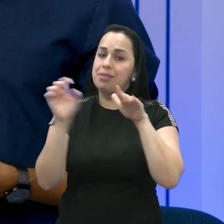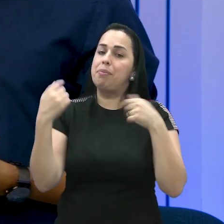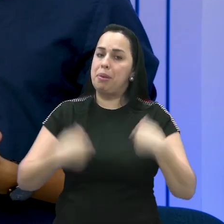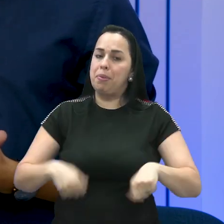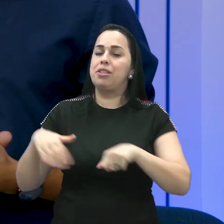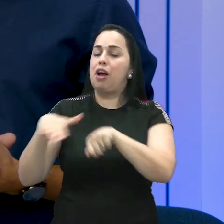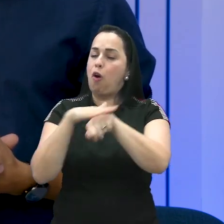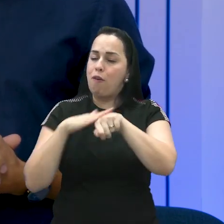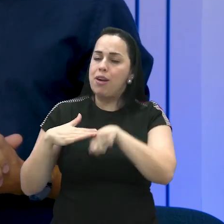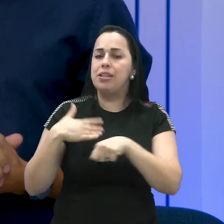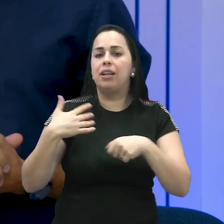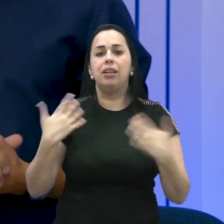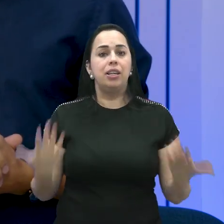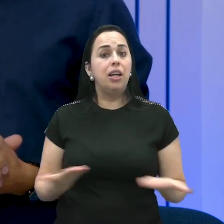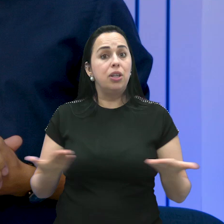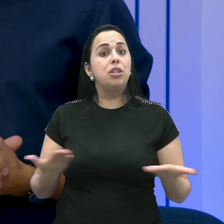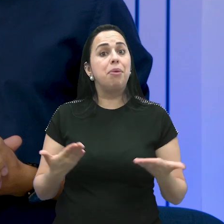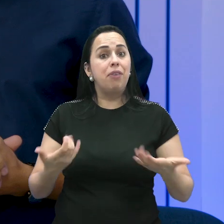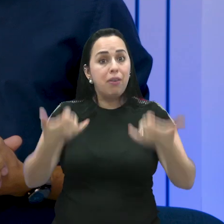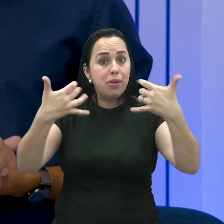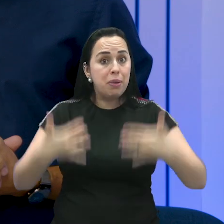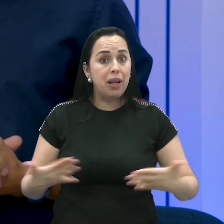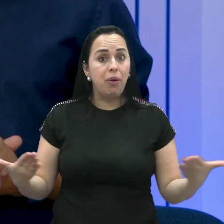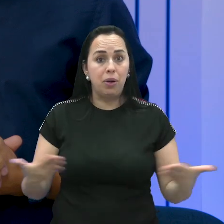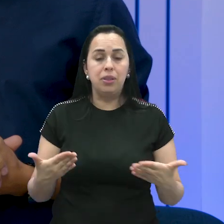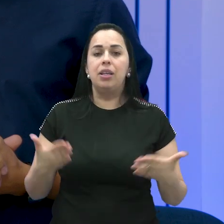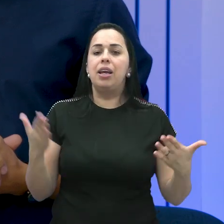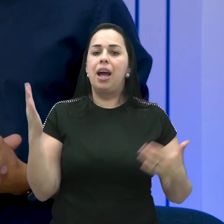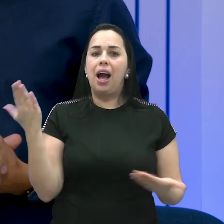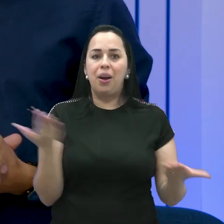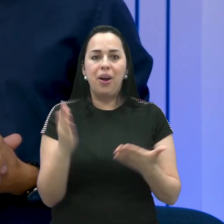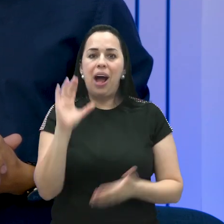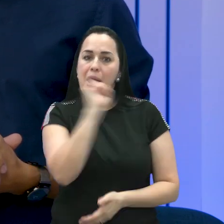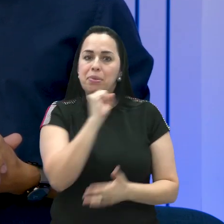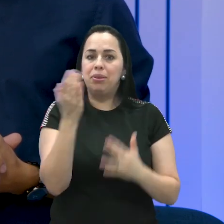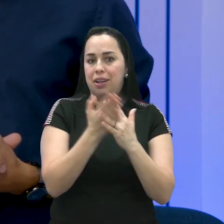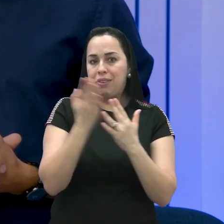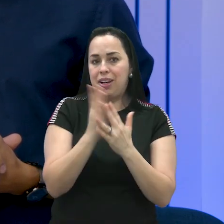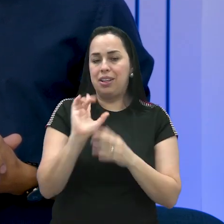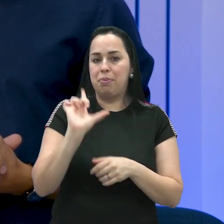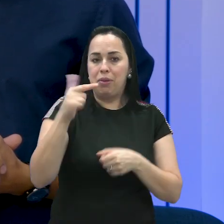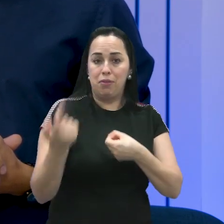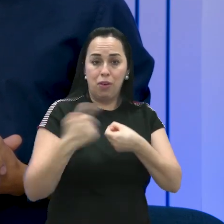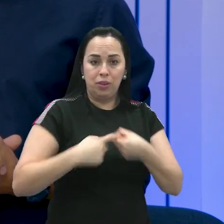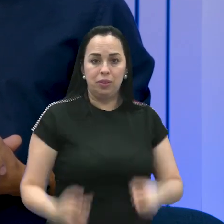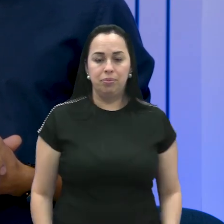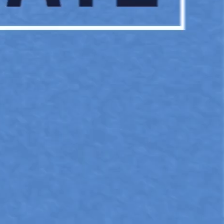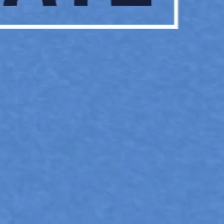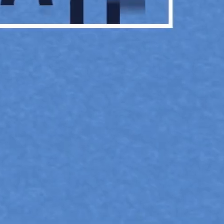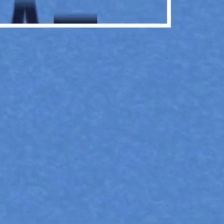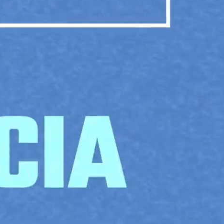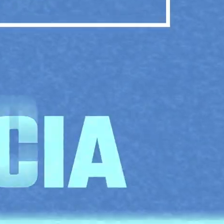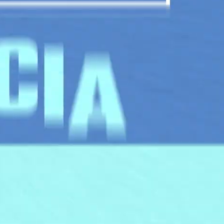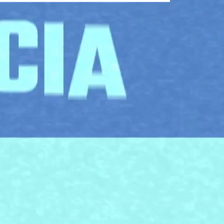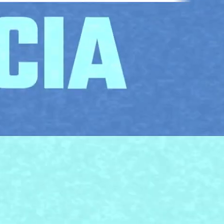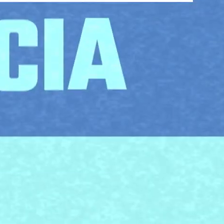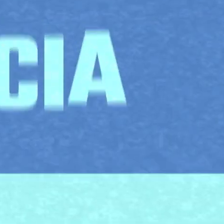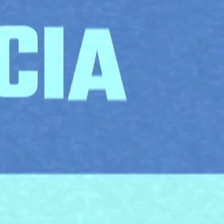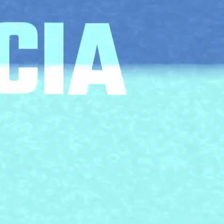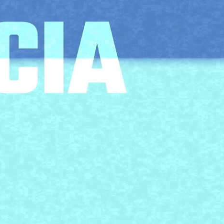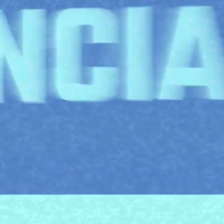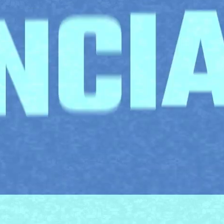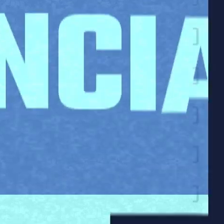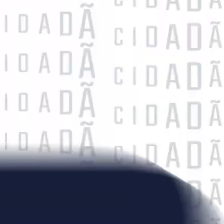empresas. Exatamente. A gente também vai discutir muito esse assunto aqui no Sobre Política hoje. A gente vai para um rápido intervalo e já volta.